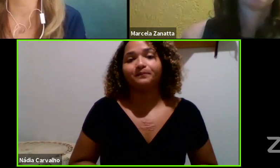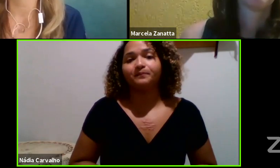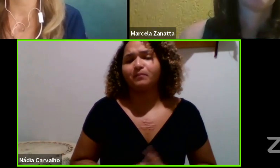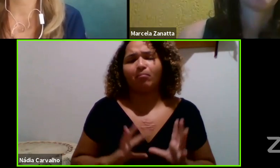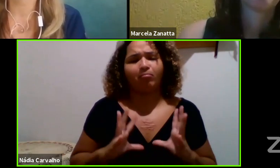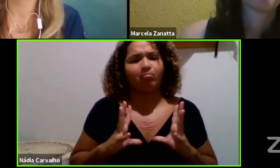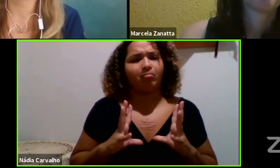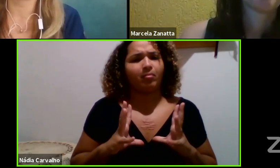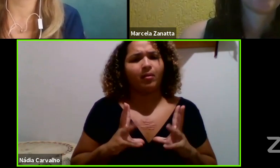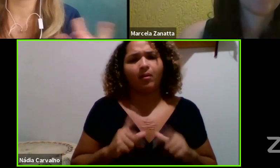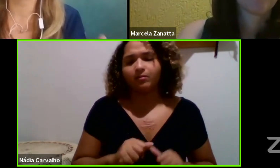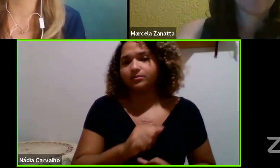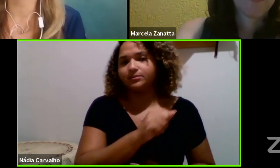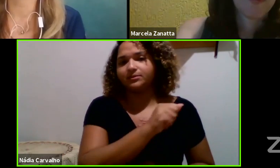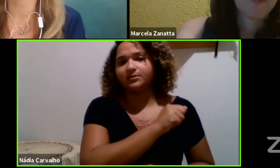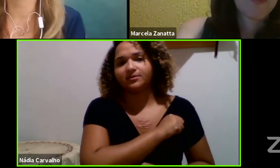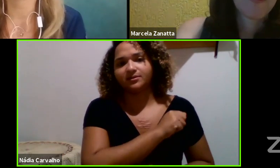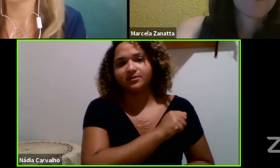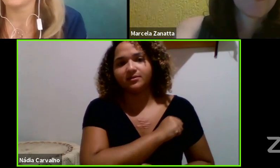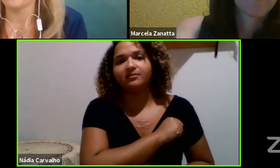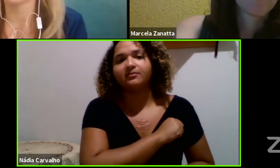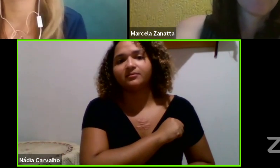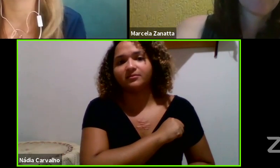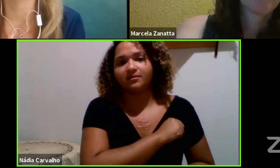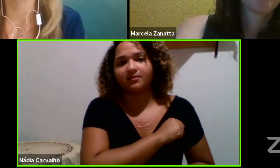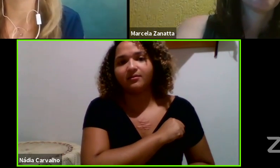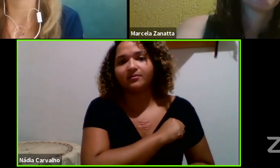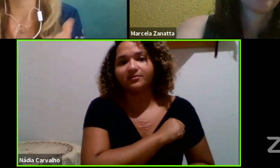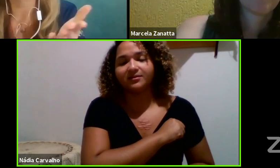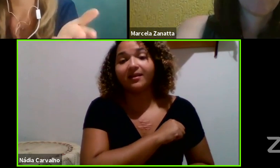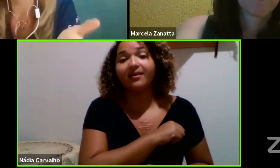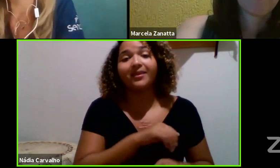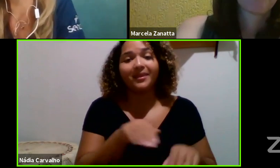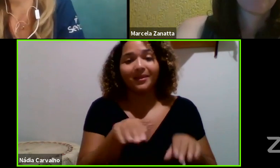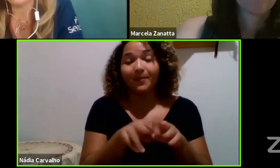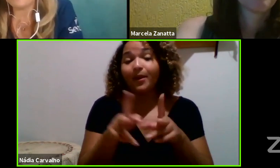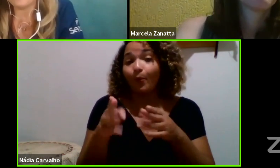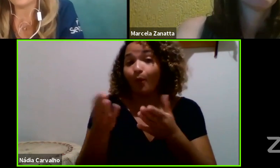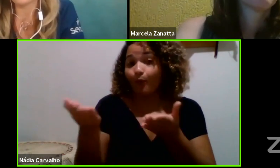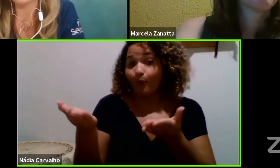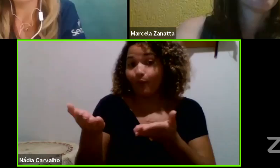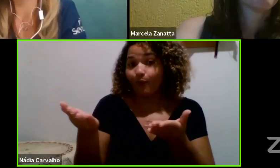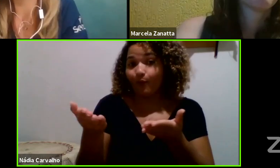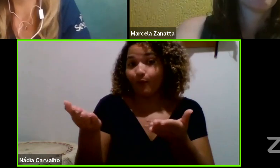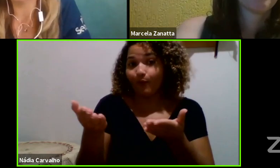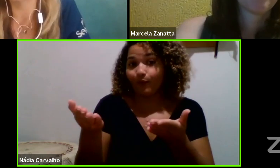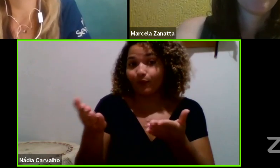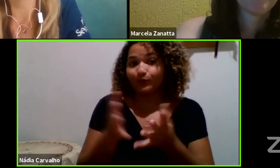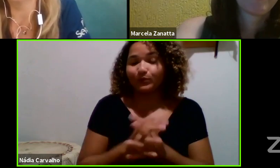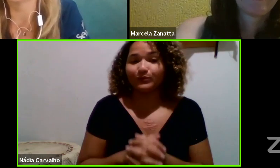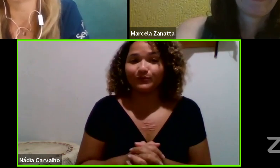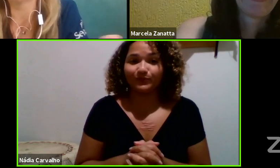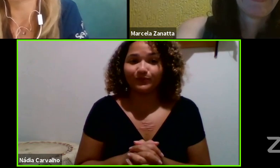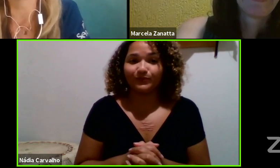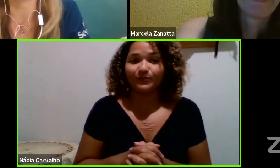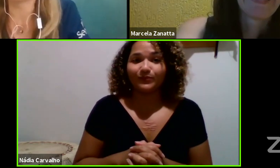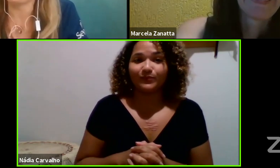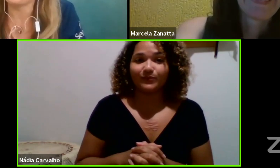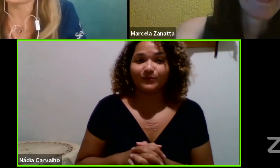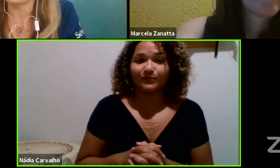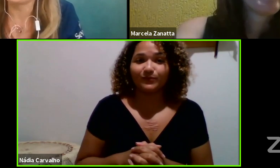as aulas são constituídas por meio da simulação realística. E a Noelle Nascimento é a